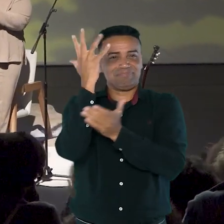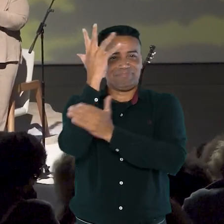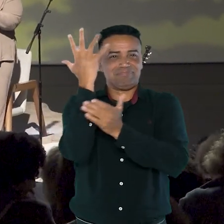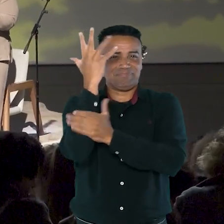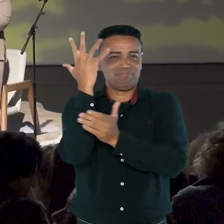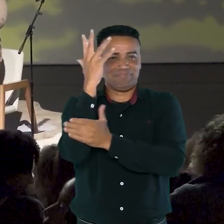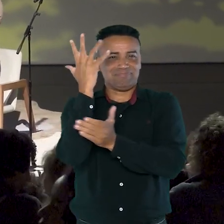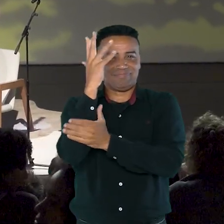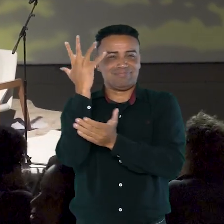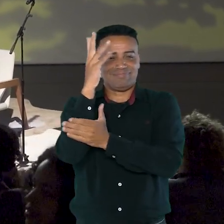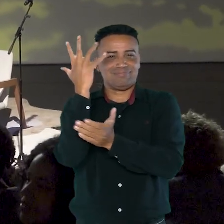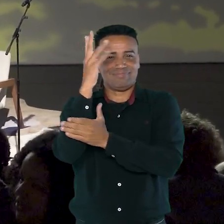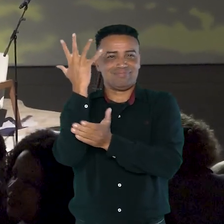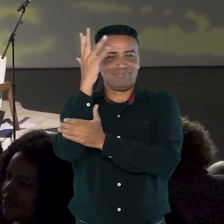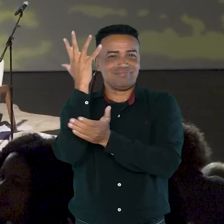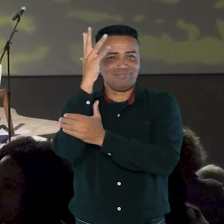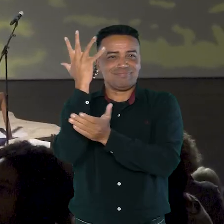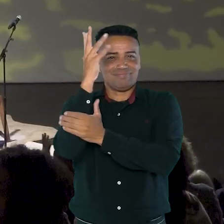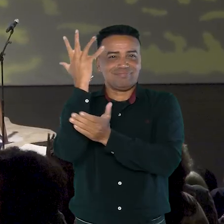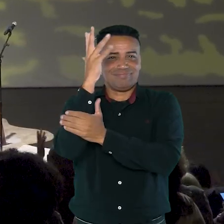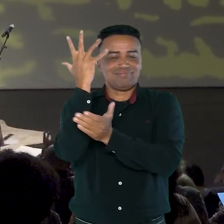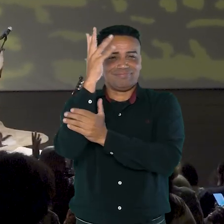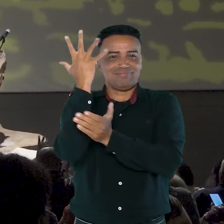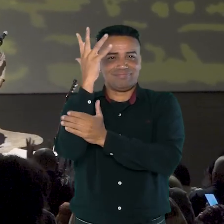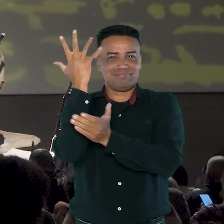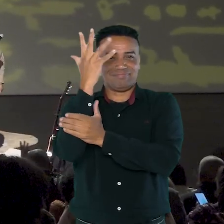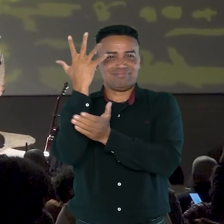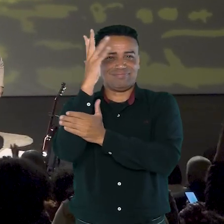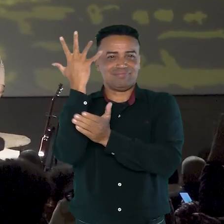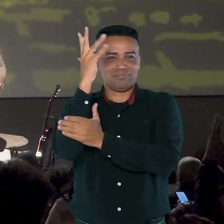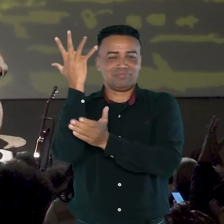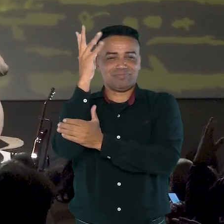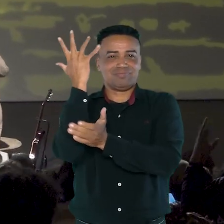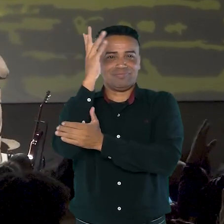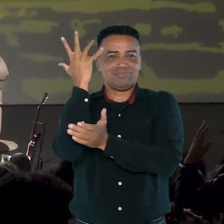Todos aplaudem de pé, inclusive Semaia e Sérgio Vaz.